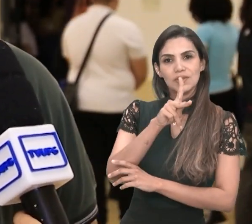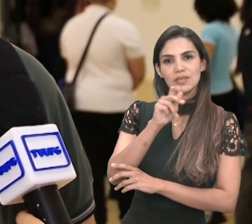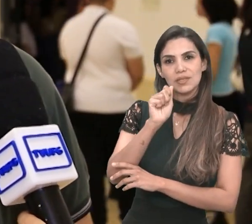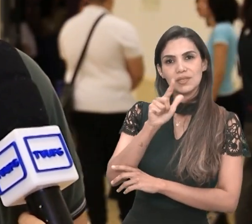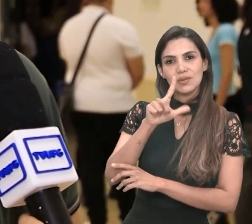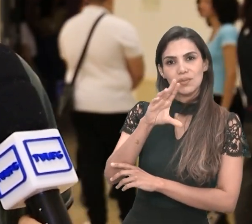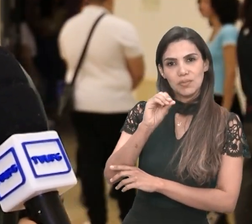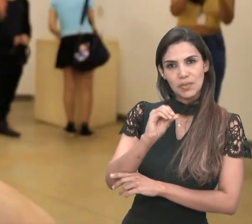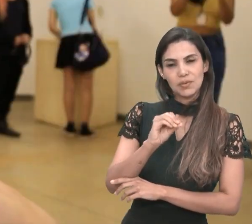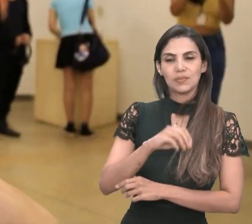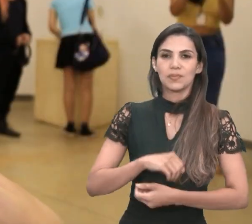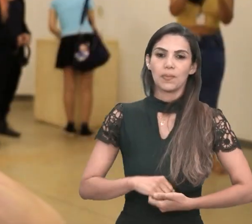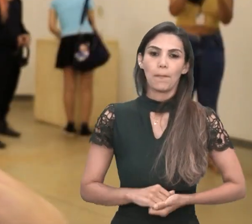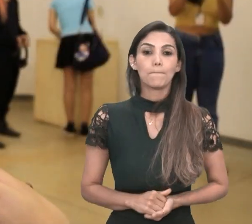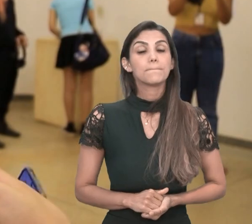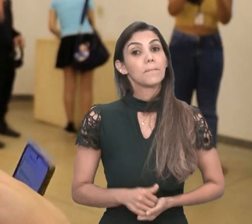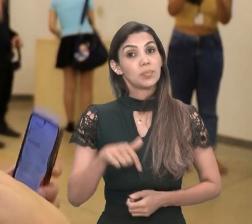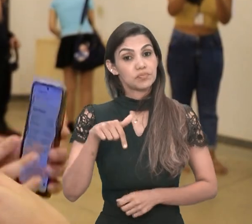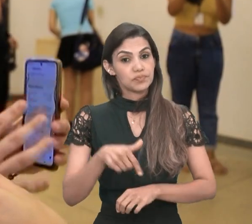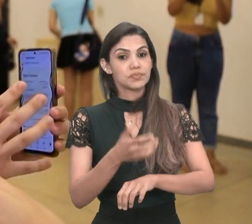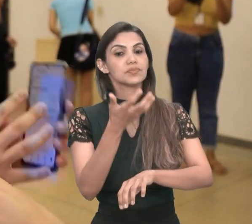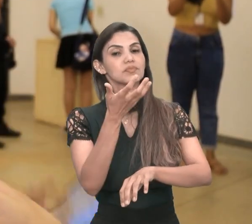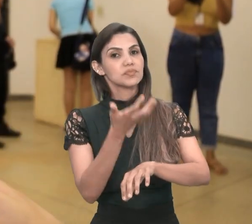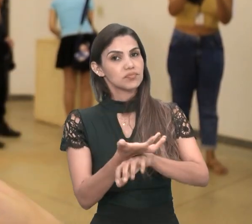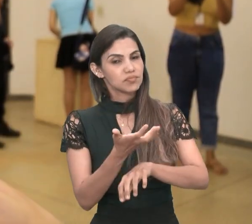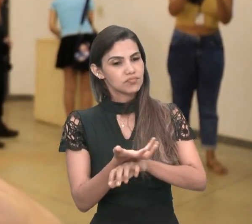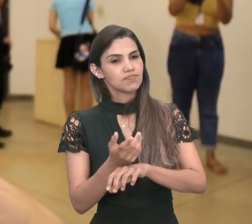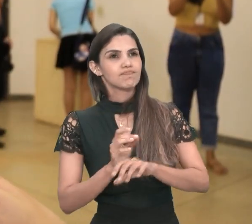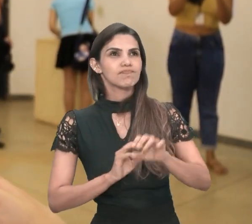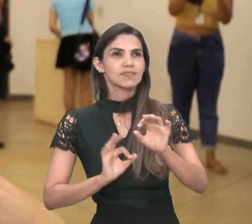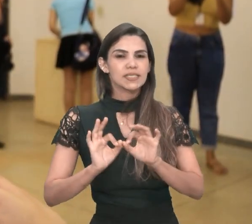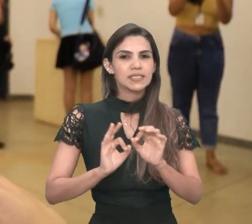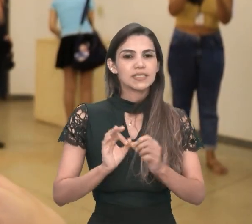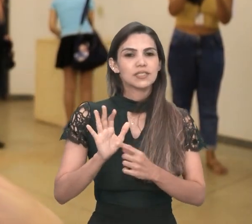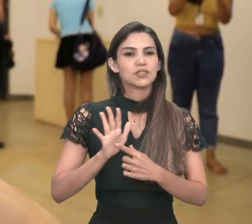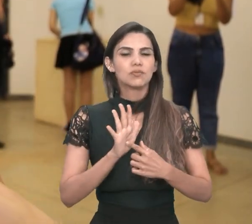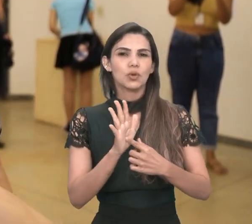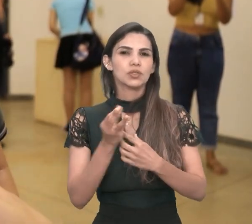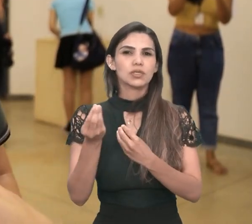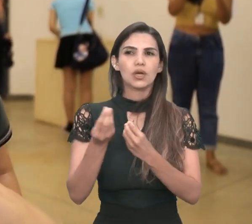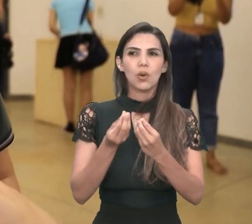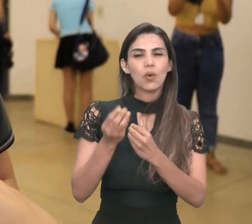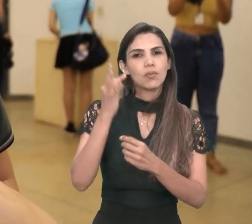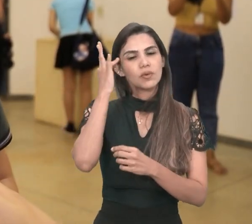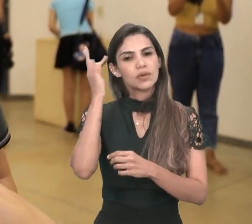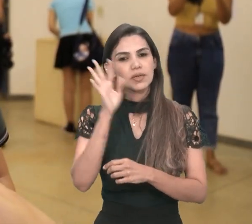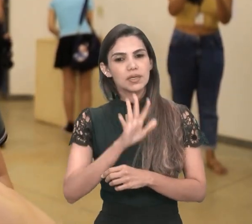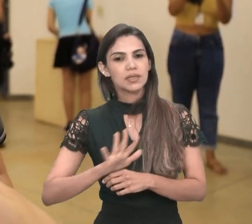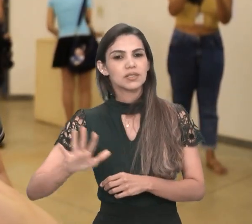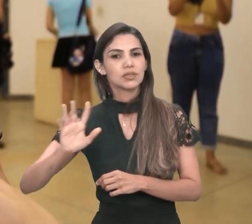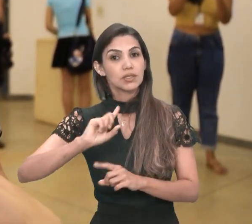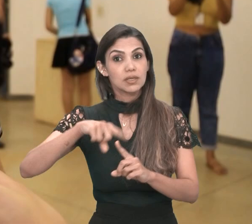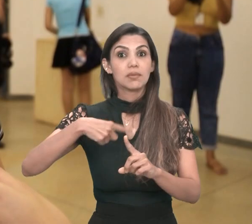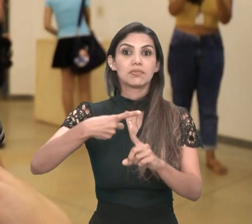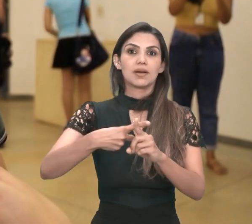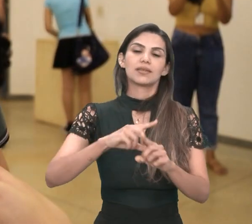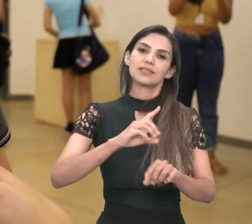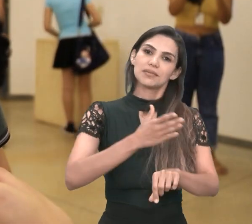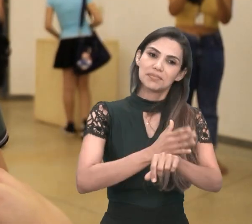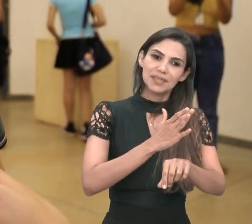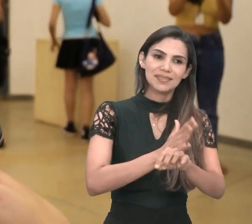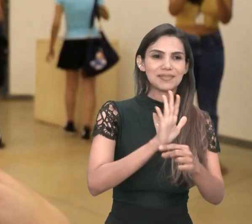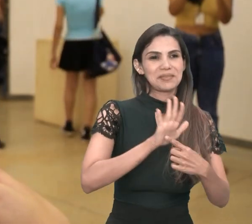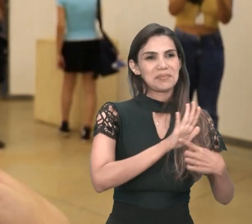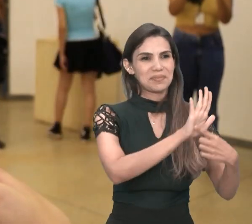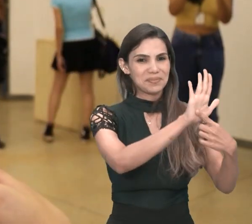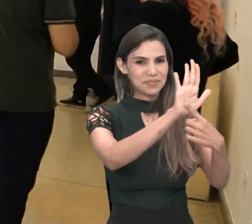Duarte Feitosa. Nessa disciplina a gente trabalha a forma teórica do que são as exposições e finalmente a gente acaba por montá-la e usar esse espaço,